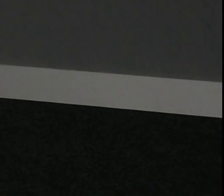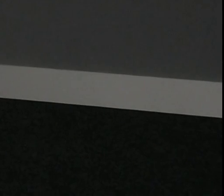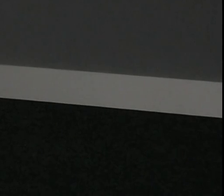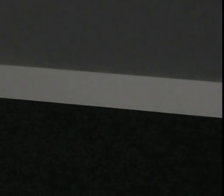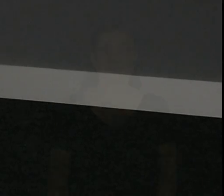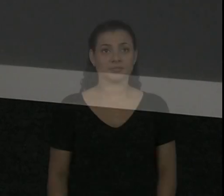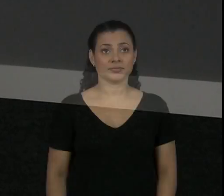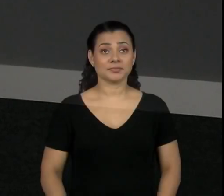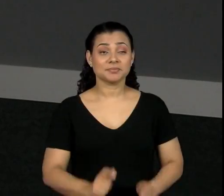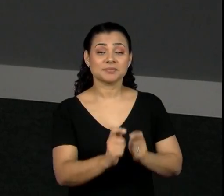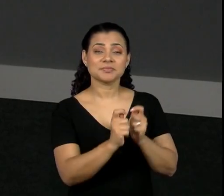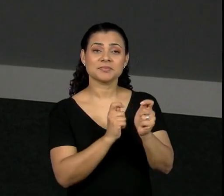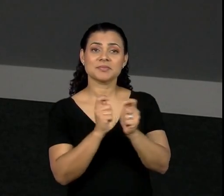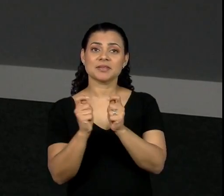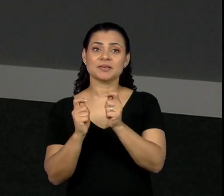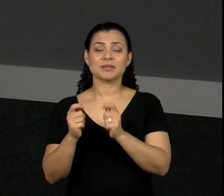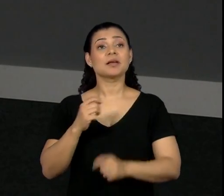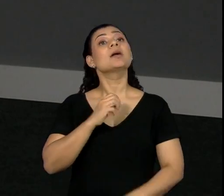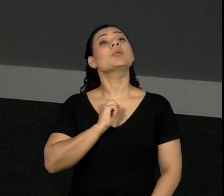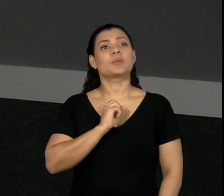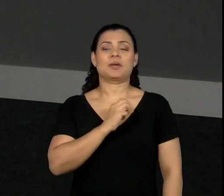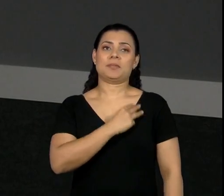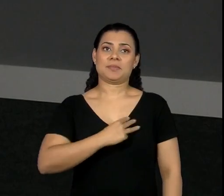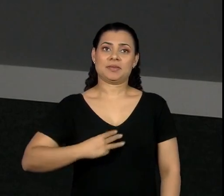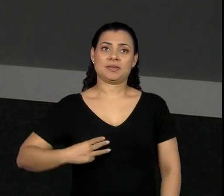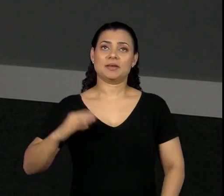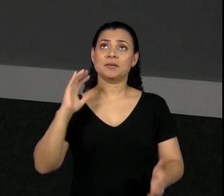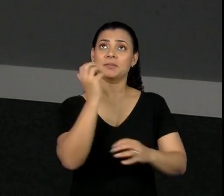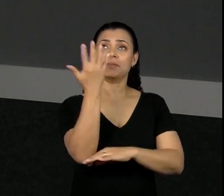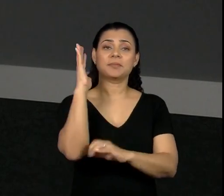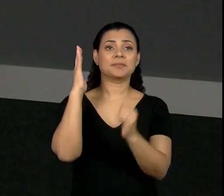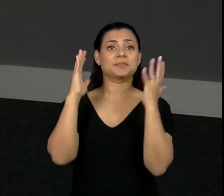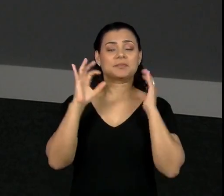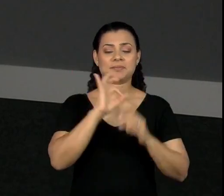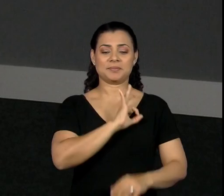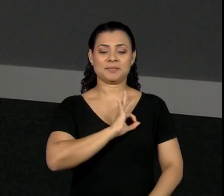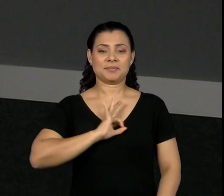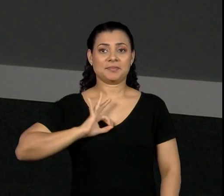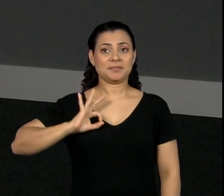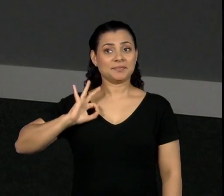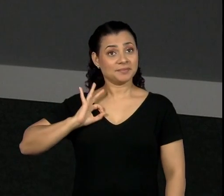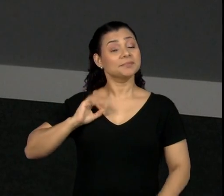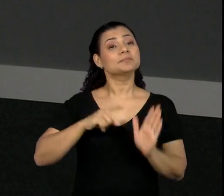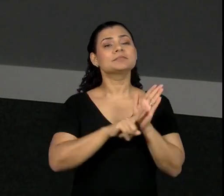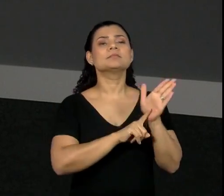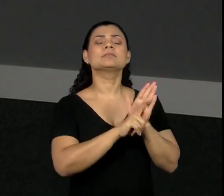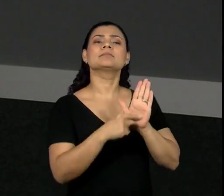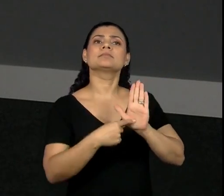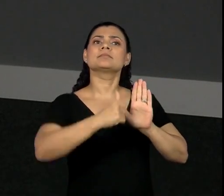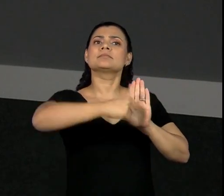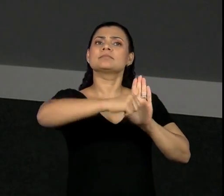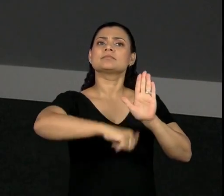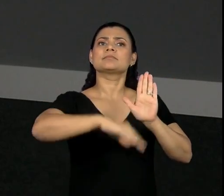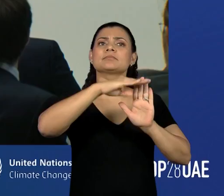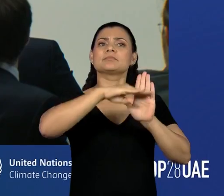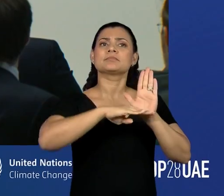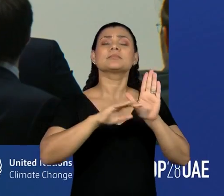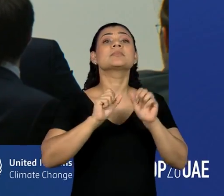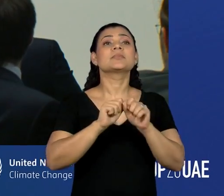Numa entrevista coletiva, a ministra do Meio Ambiente e Mudança do Clima, Marina Silva, analisou o resultado da